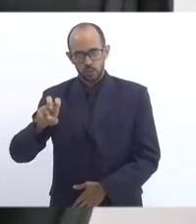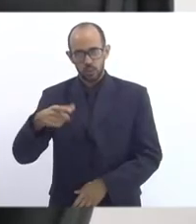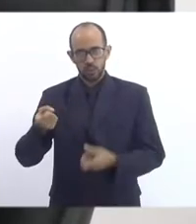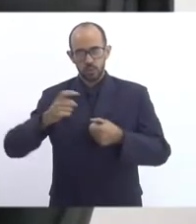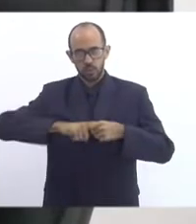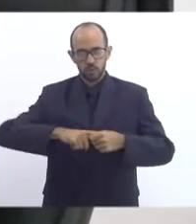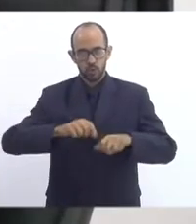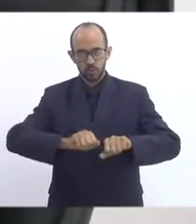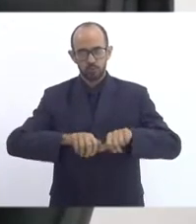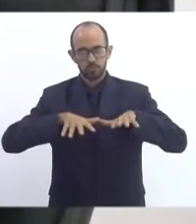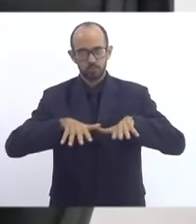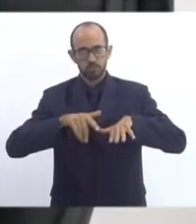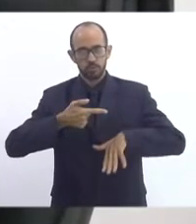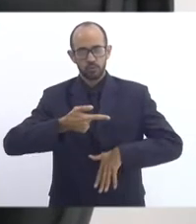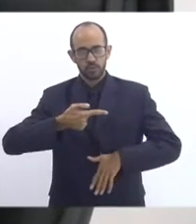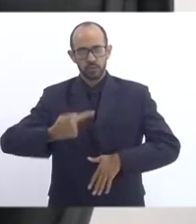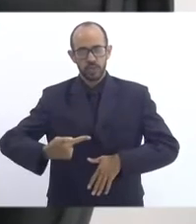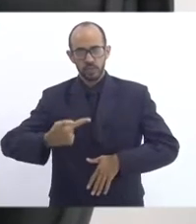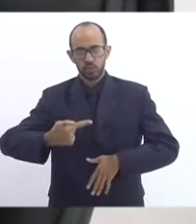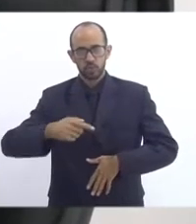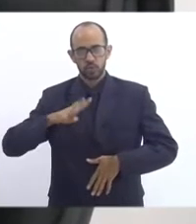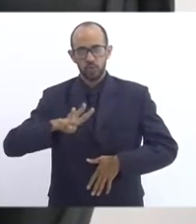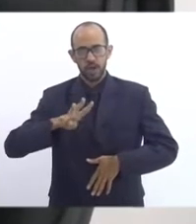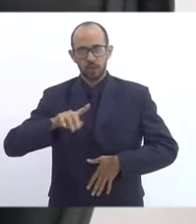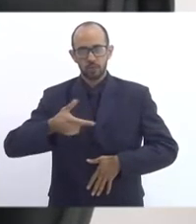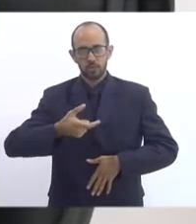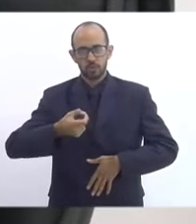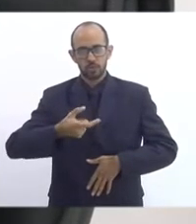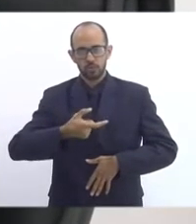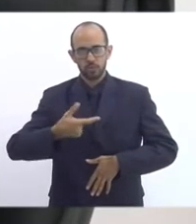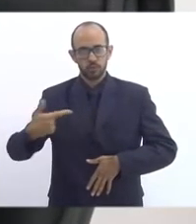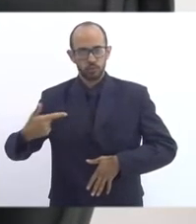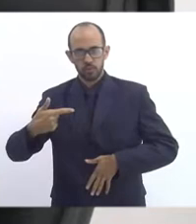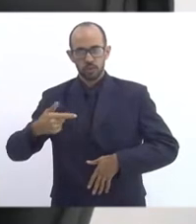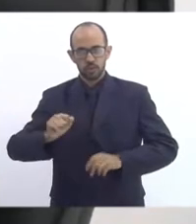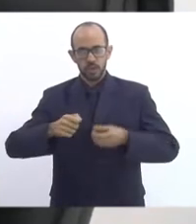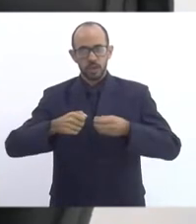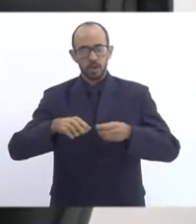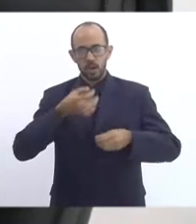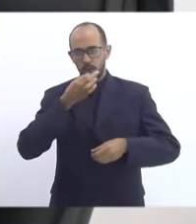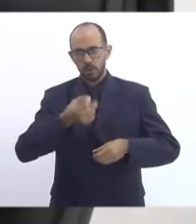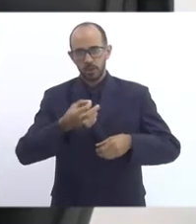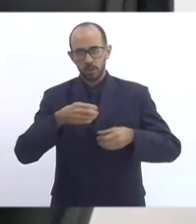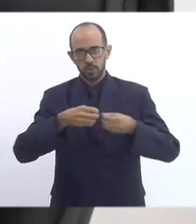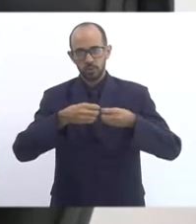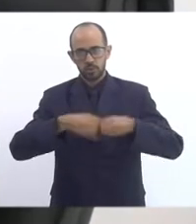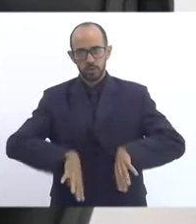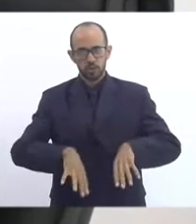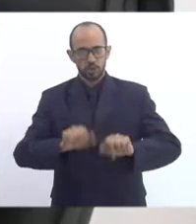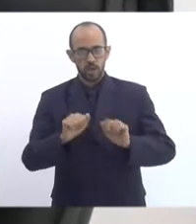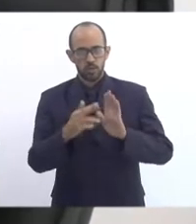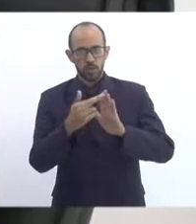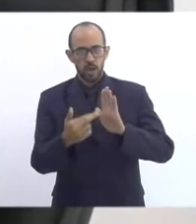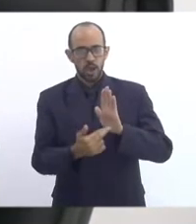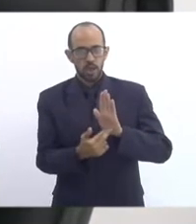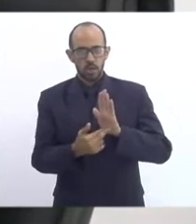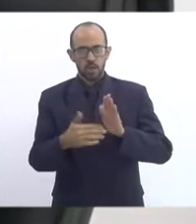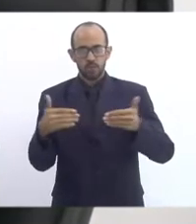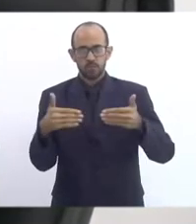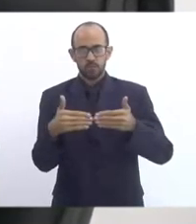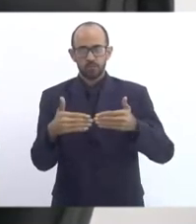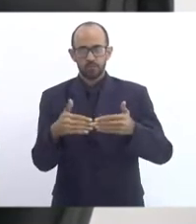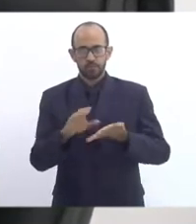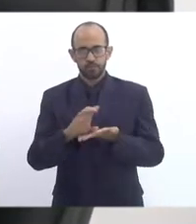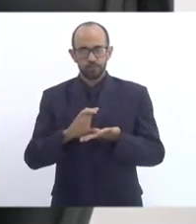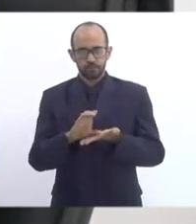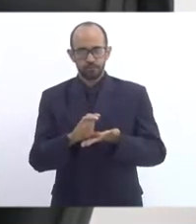plenário, sessão do dia 27/4/22. O parecer sugerido é prejudicabilidade. O parecer do relator é constitucionalidade